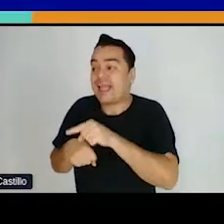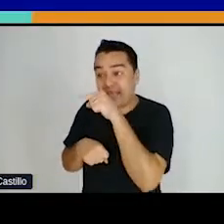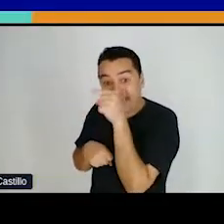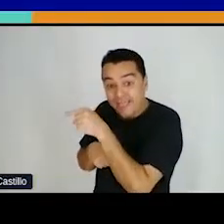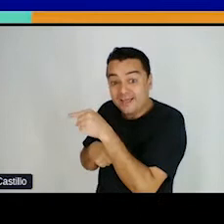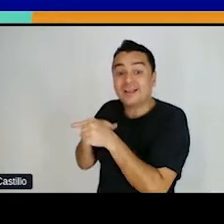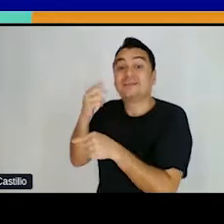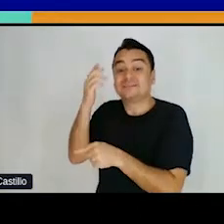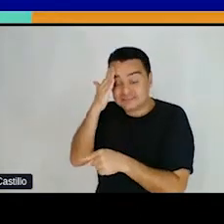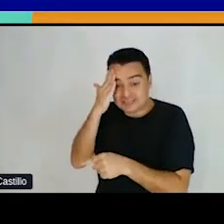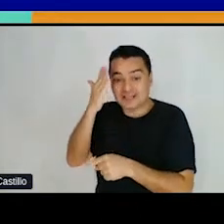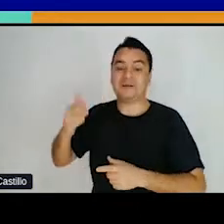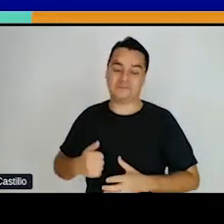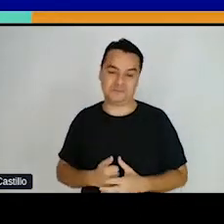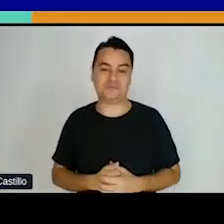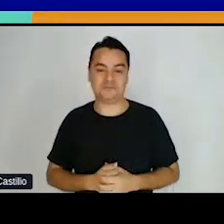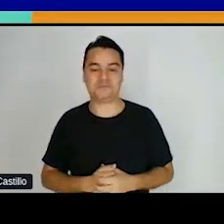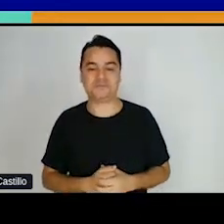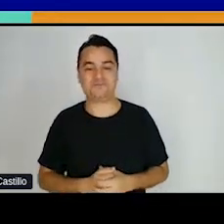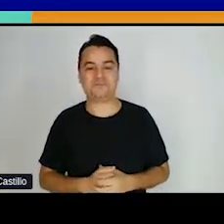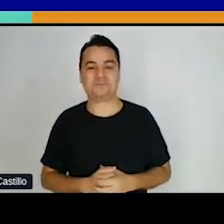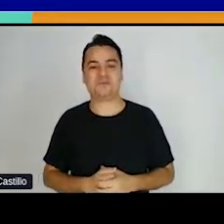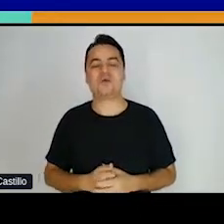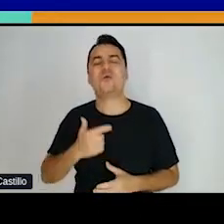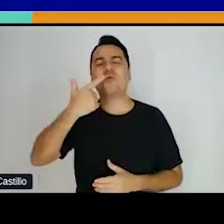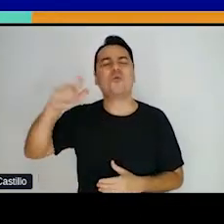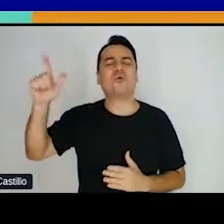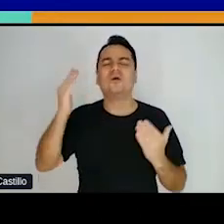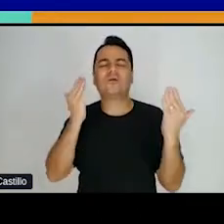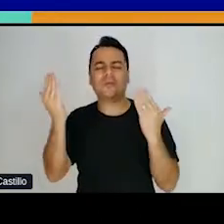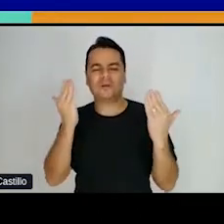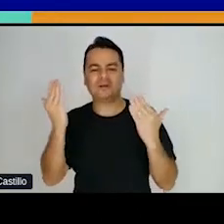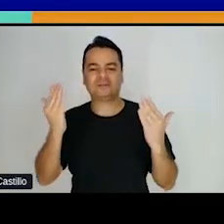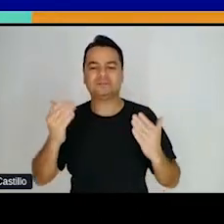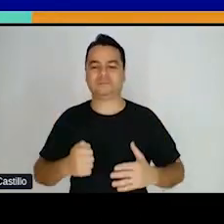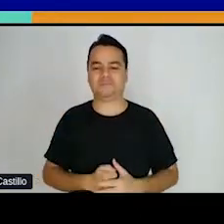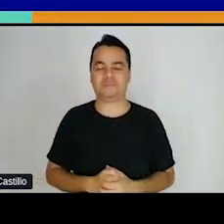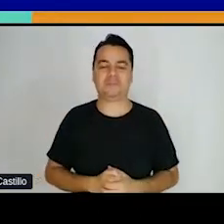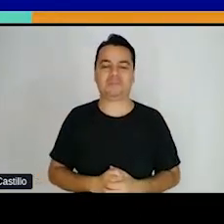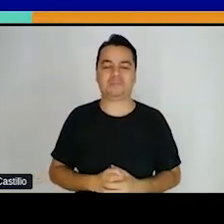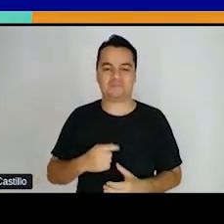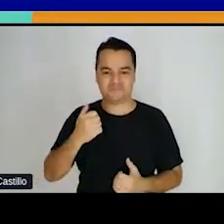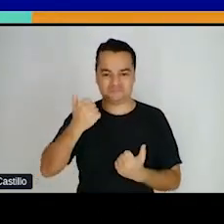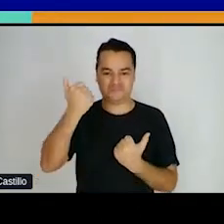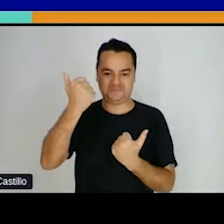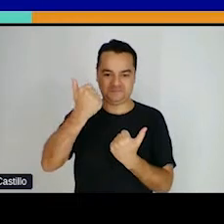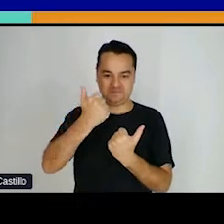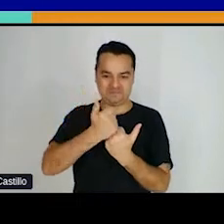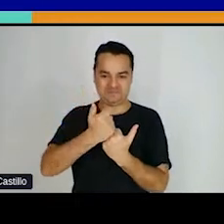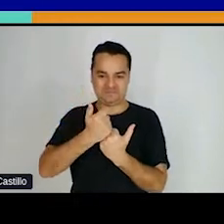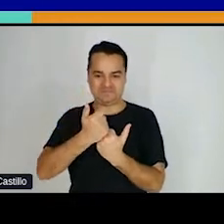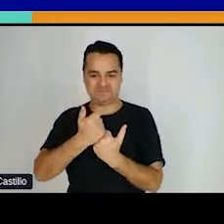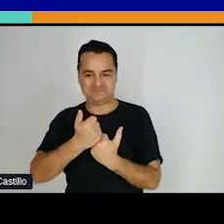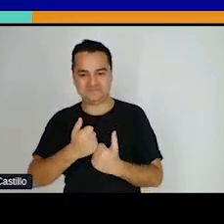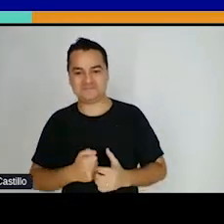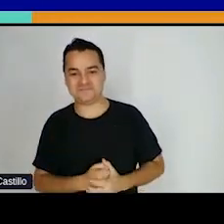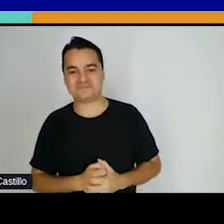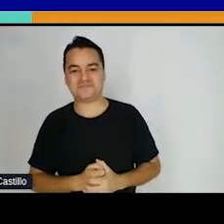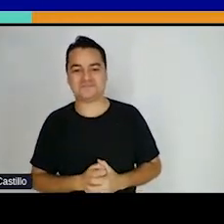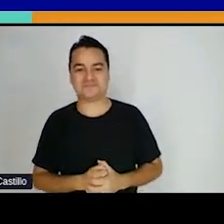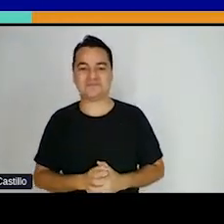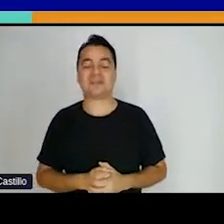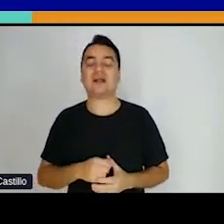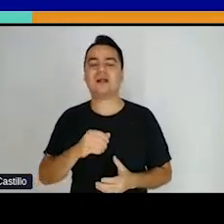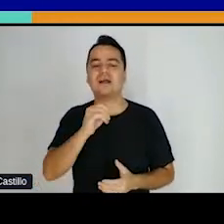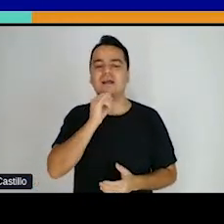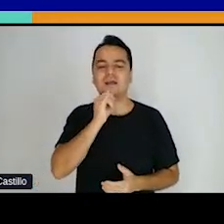uma outra associação bem interessante que a gente pode discutir é a relação entre desempenho e experiência, né? No caso humano, é muito